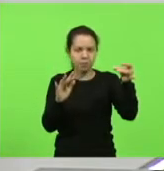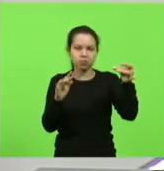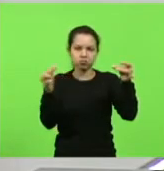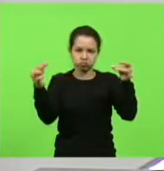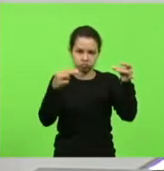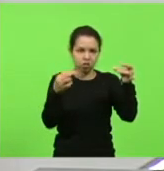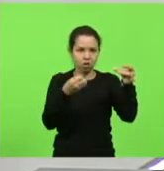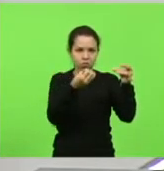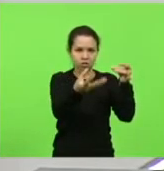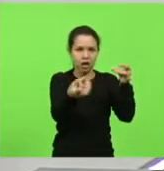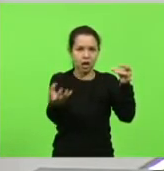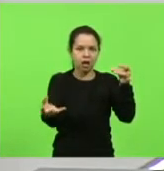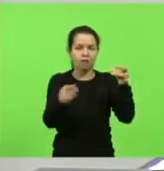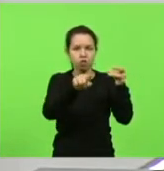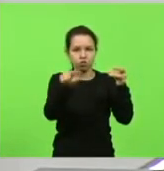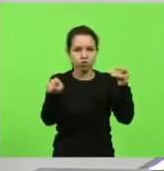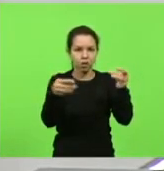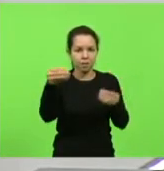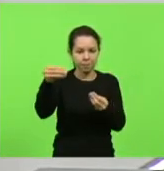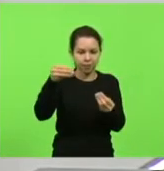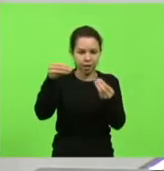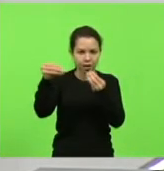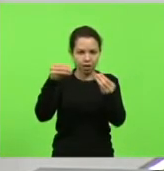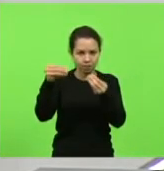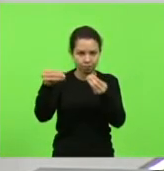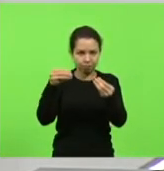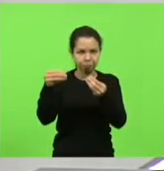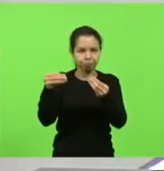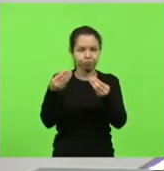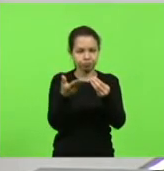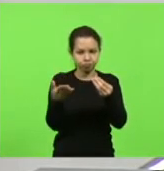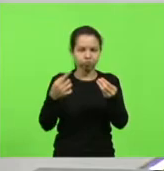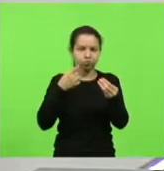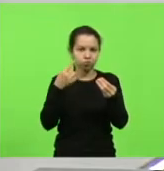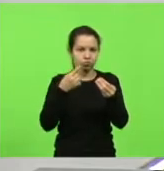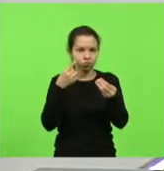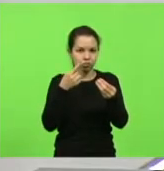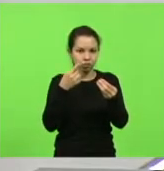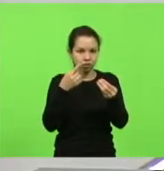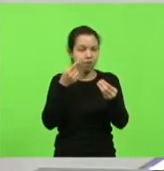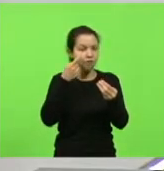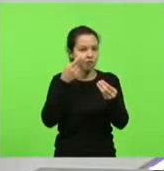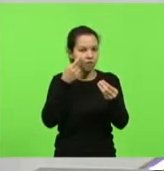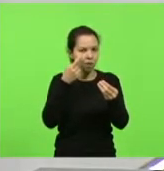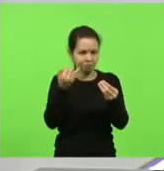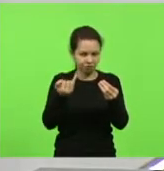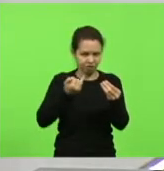colegas deputados pegarem uma máscara dessa e me dizerem se isso aqui é um